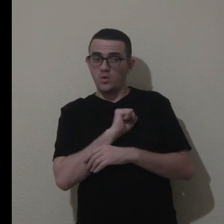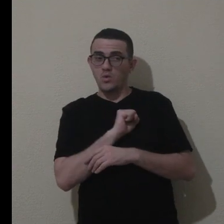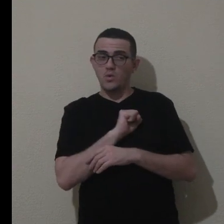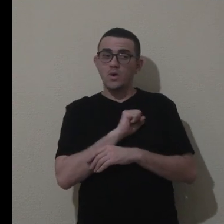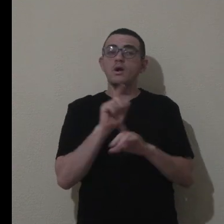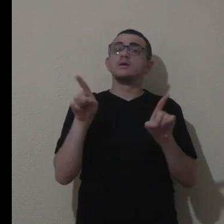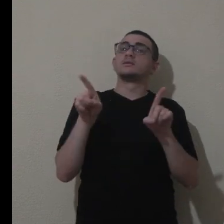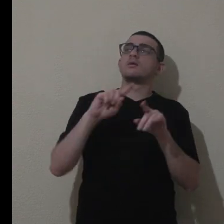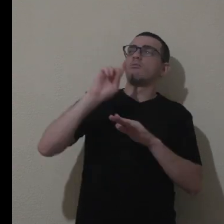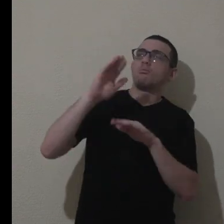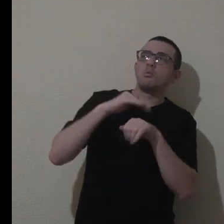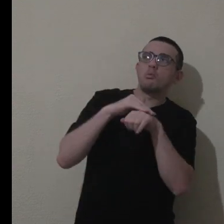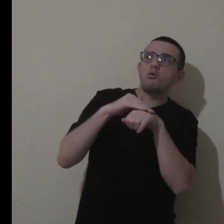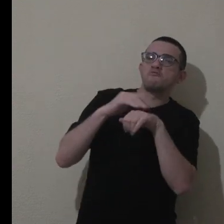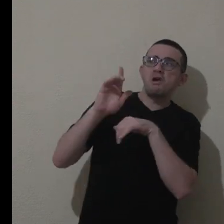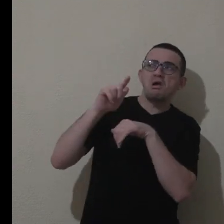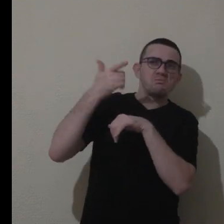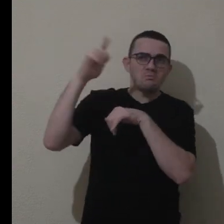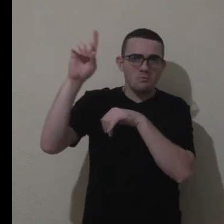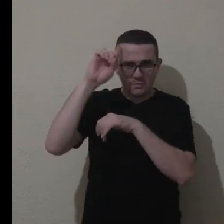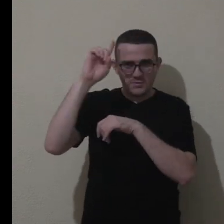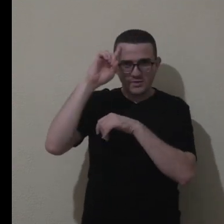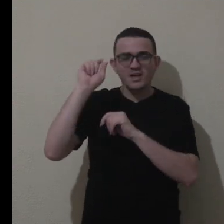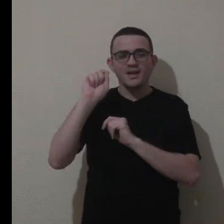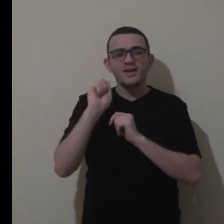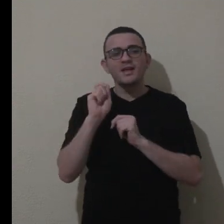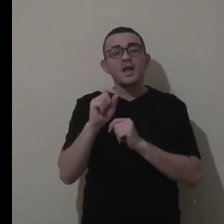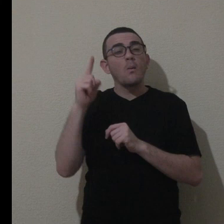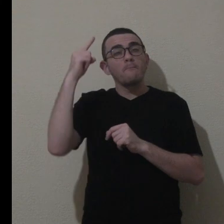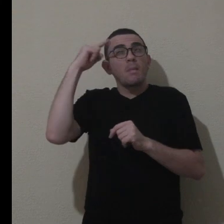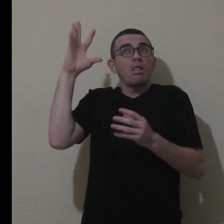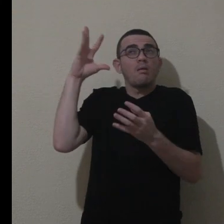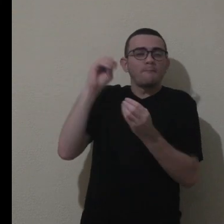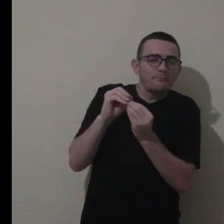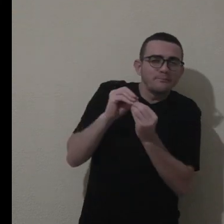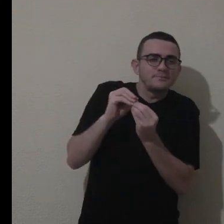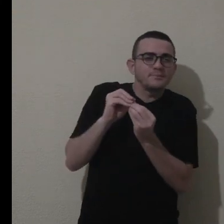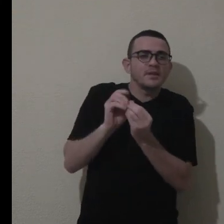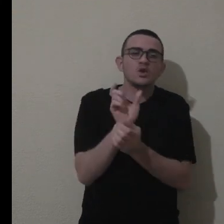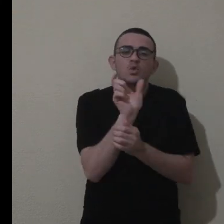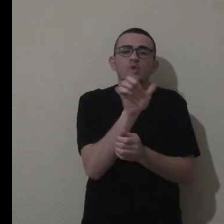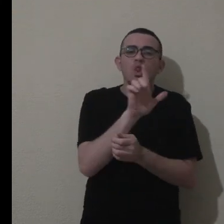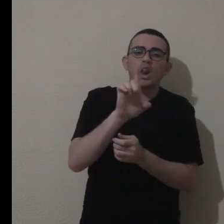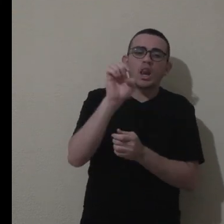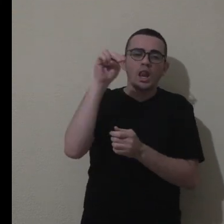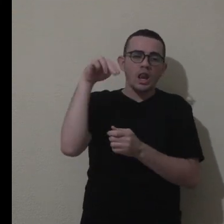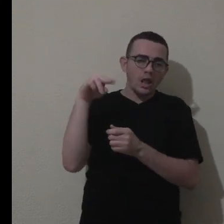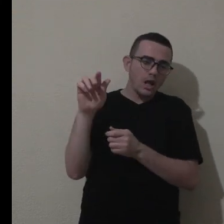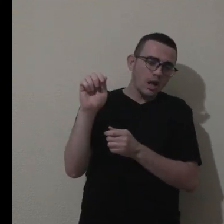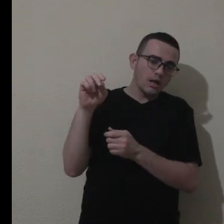né? Quem sabe fica para um papo num outro dia, que se chama pensamento enxuto, que do inglês